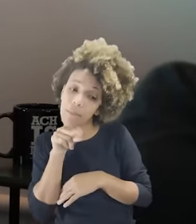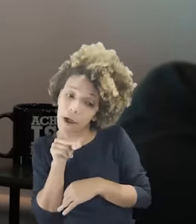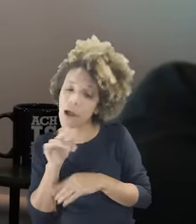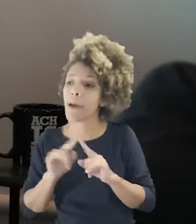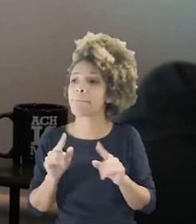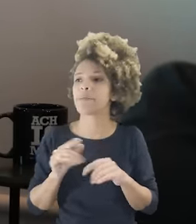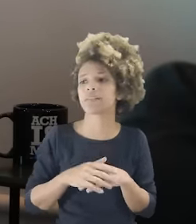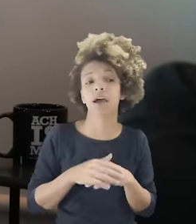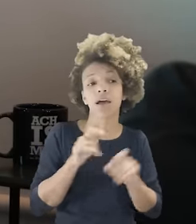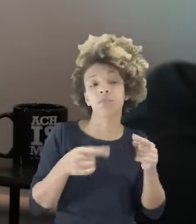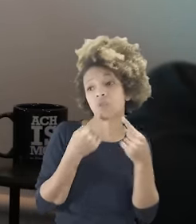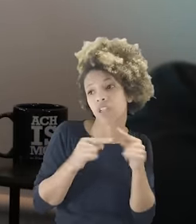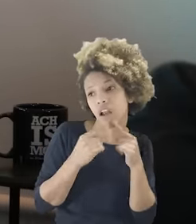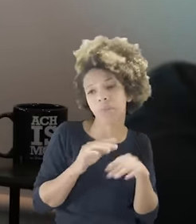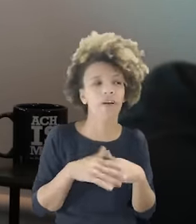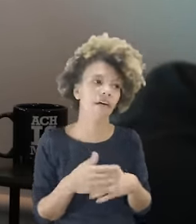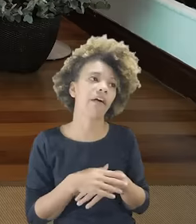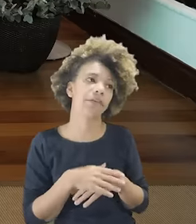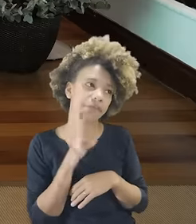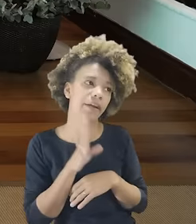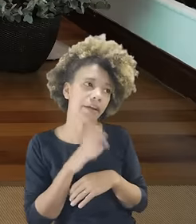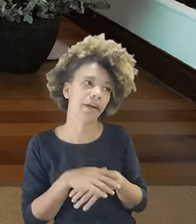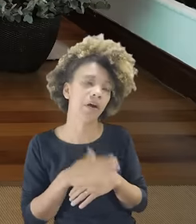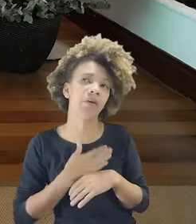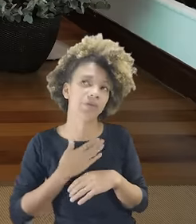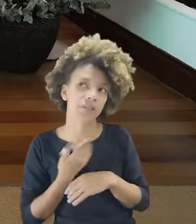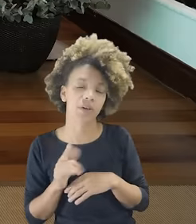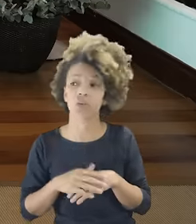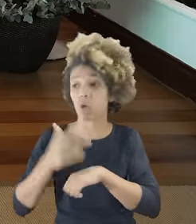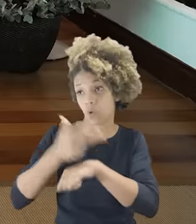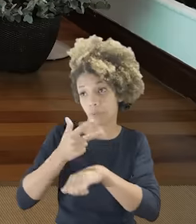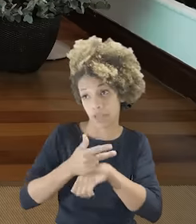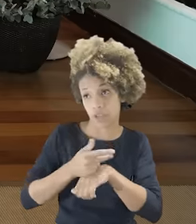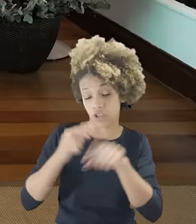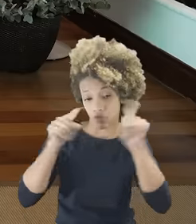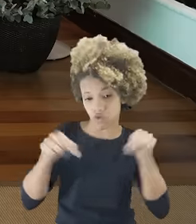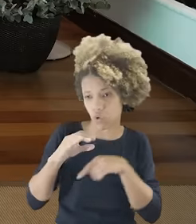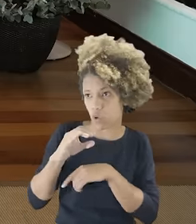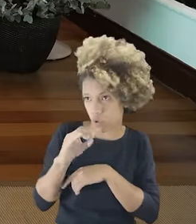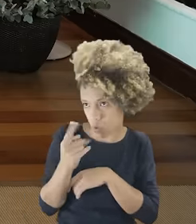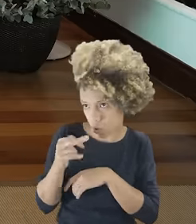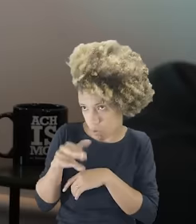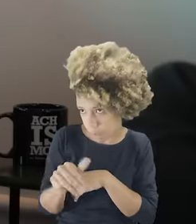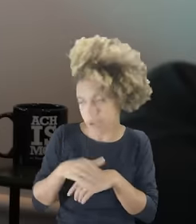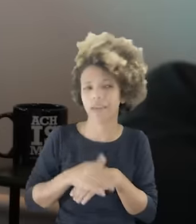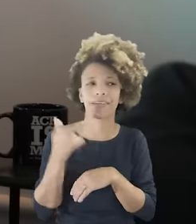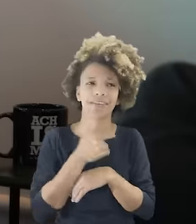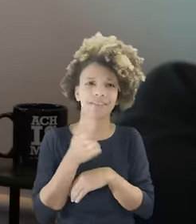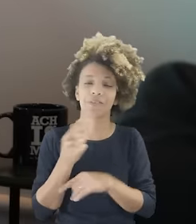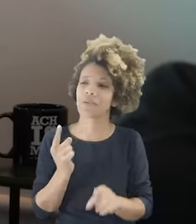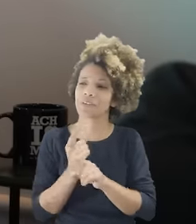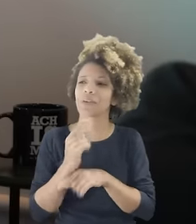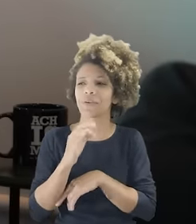porque a voz tá fazendo E aí as pessoas reclamam disso ah não tá legal eu gostava mais a gente começou a gravar com isso de croma é muito